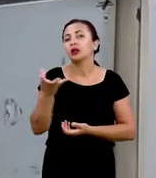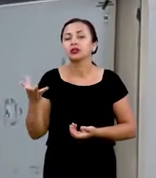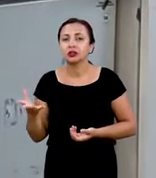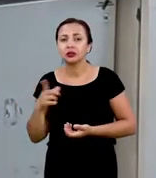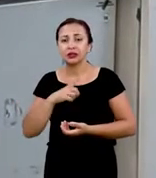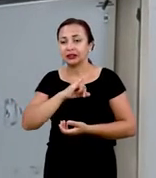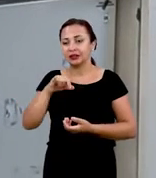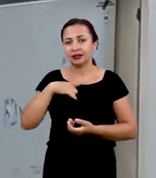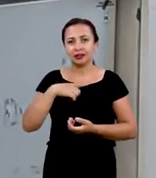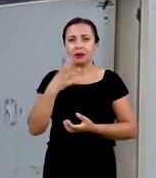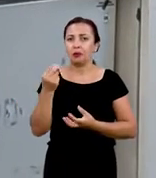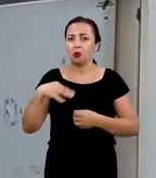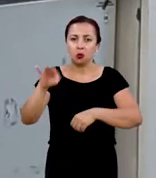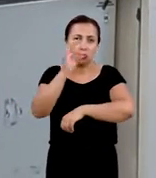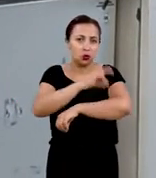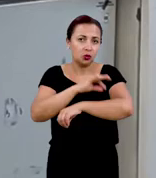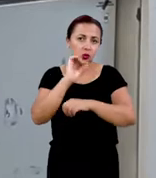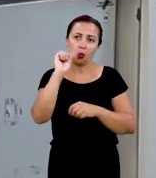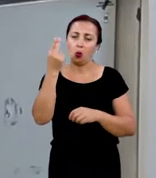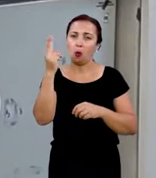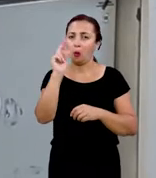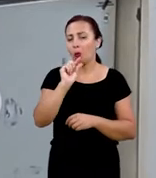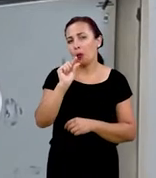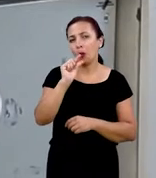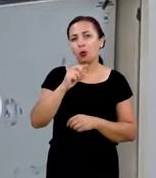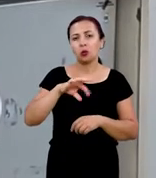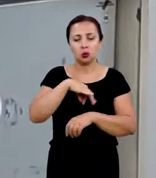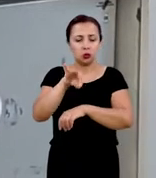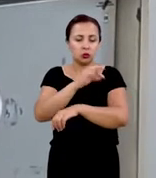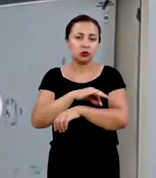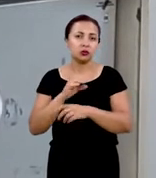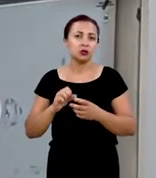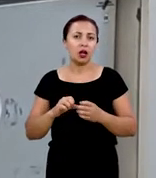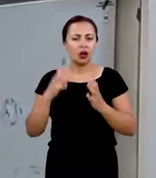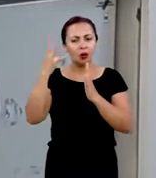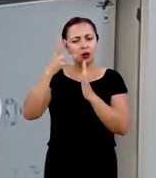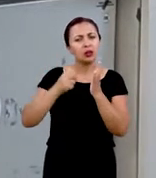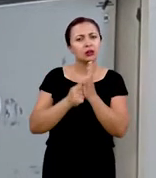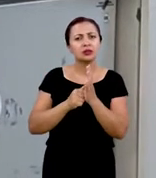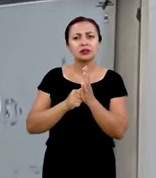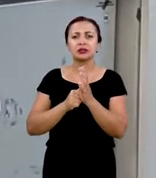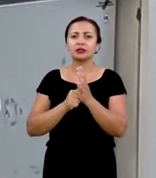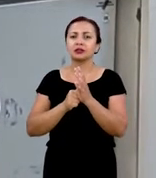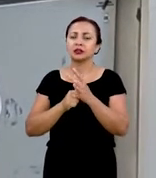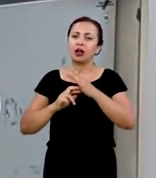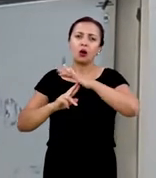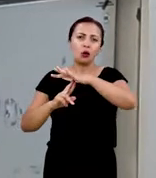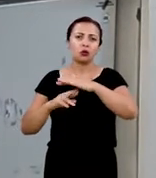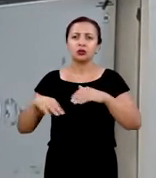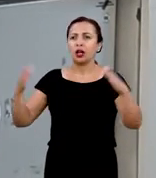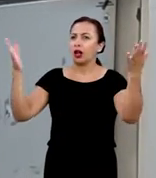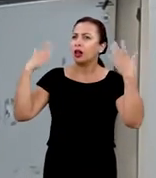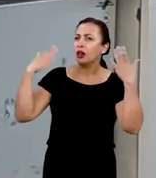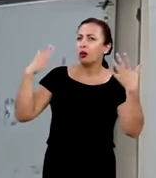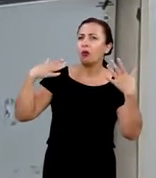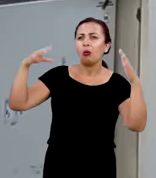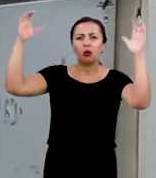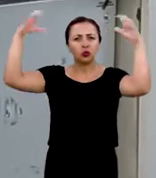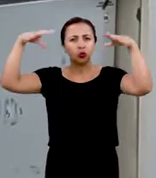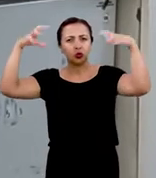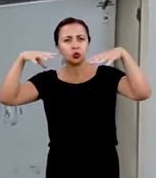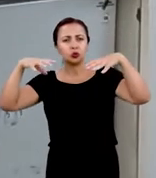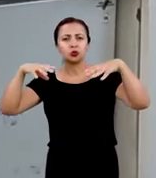se eu tenho muitos insetos, se eu tenho poucos insetos e se os critérios ecológicos, né, temperatura,